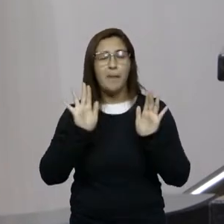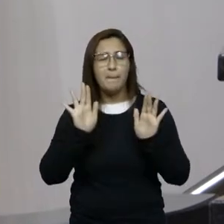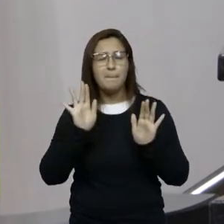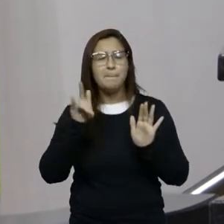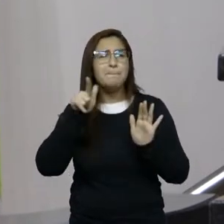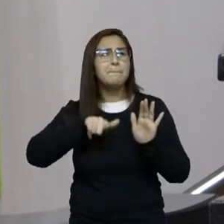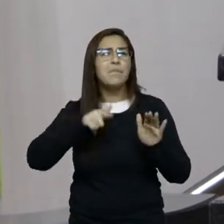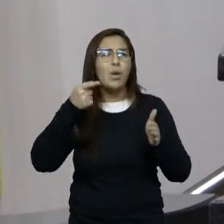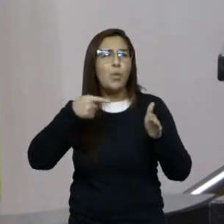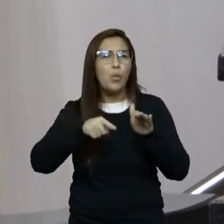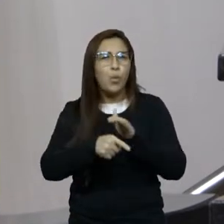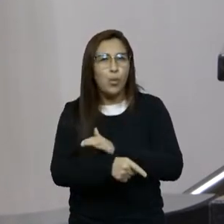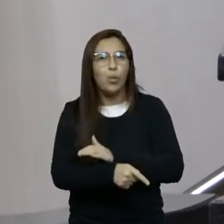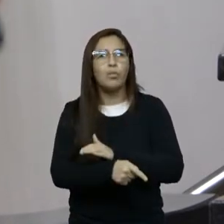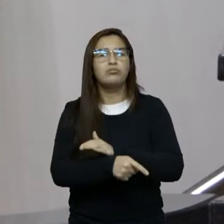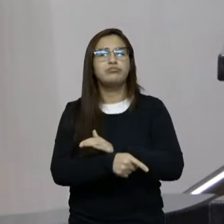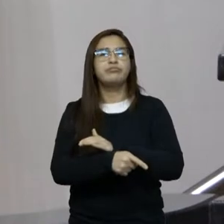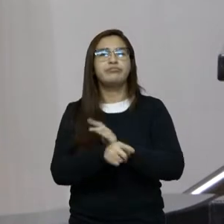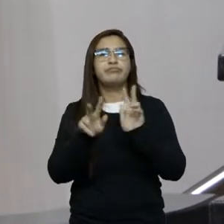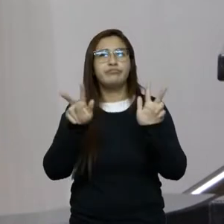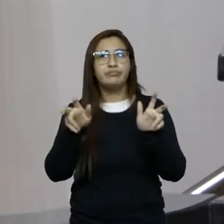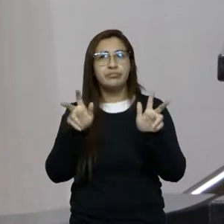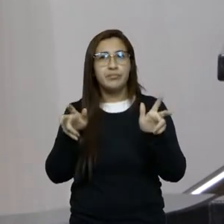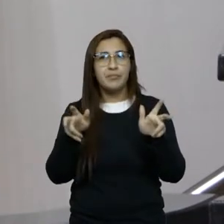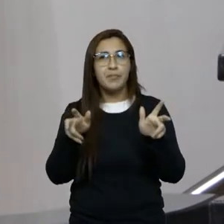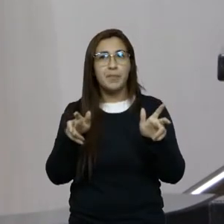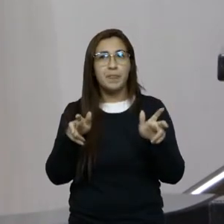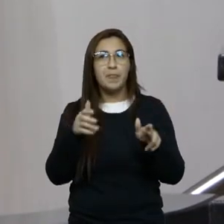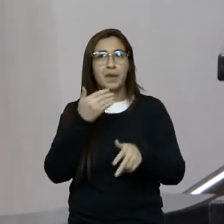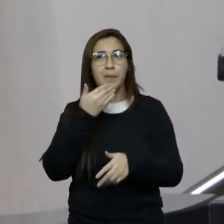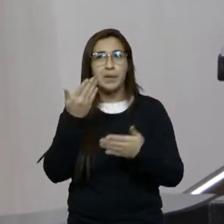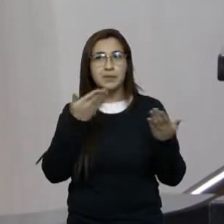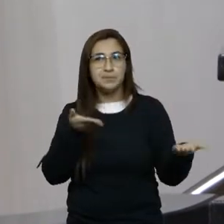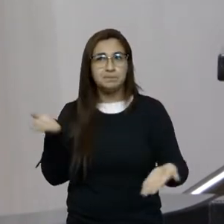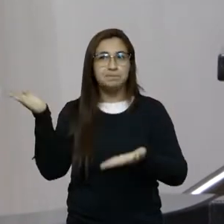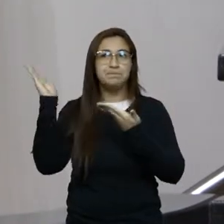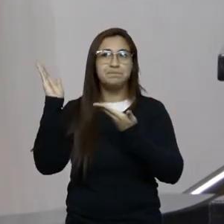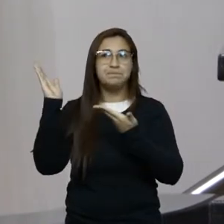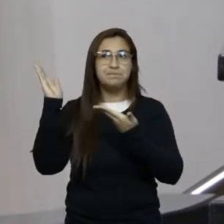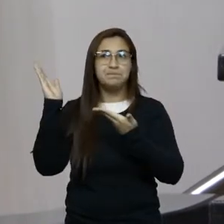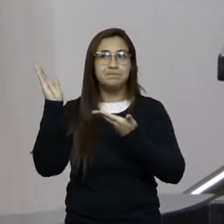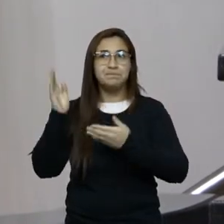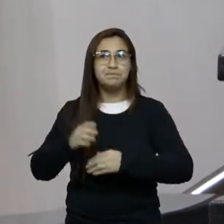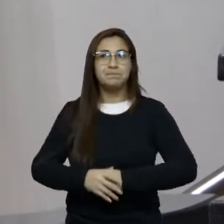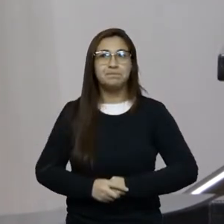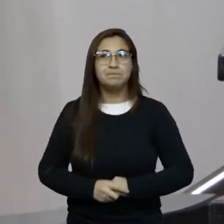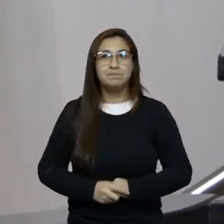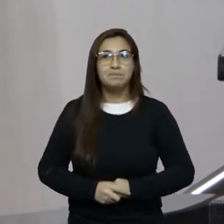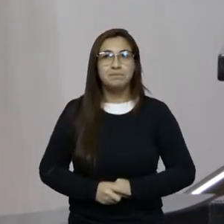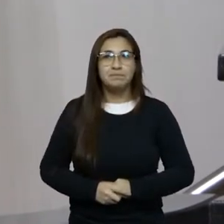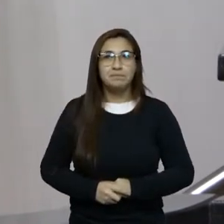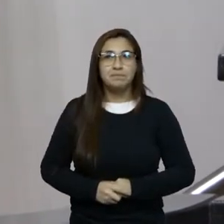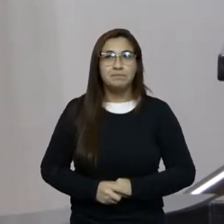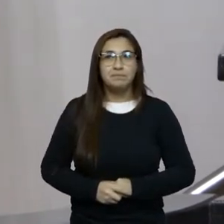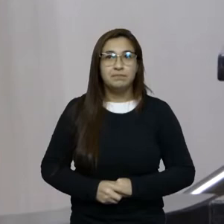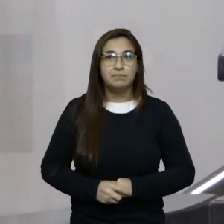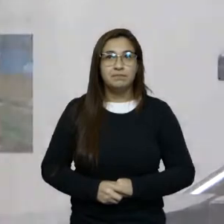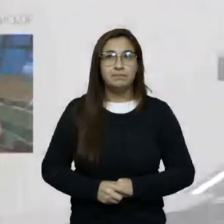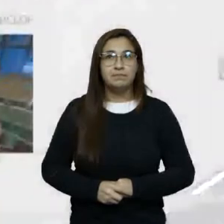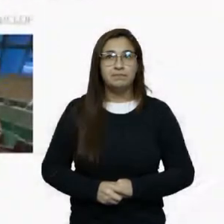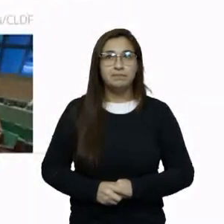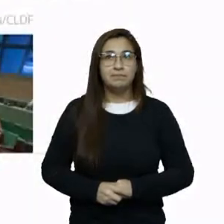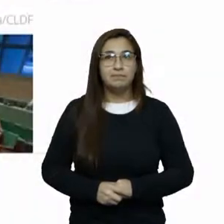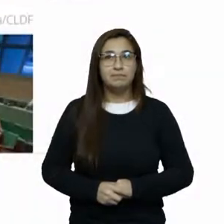nessa questão dizer eu peço assessoria que põe a cela na Oi tá todas as